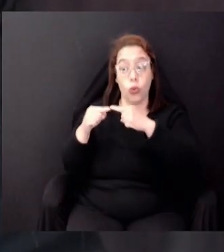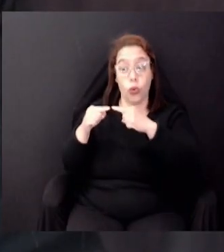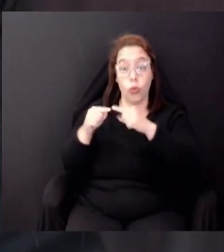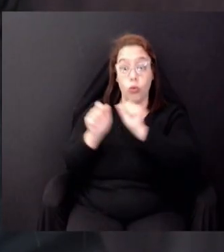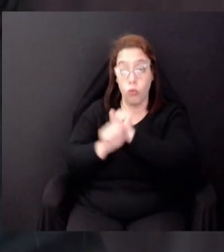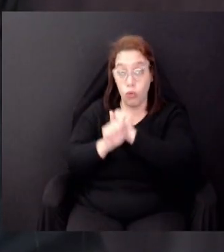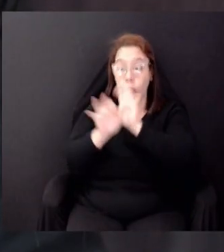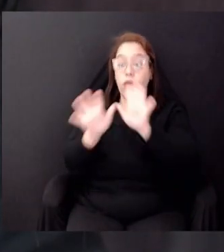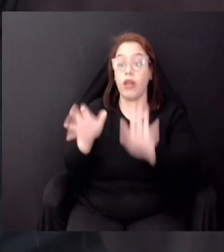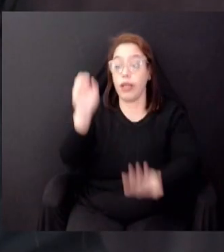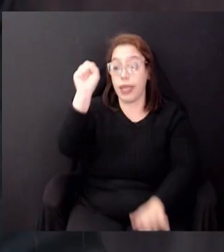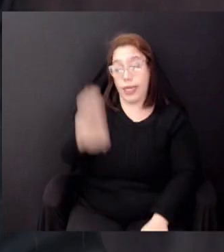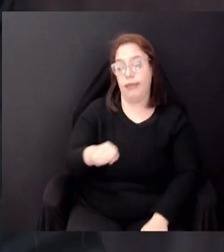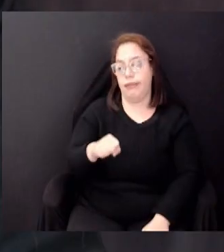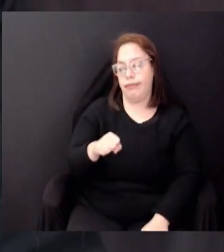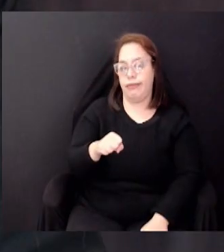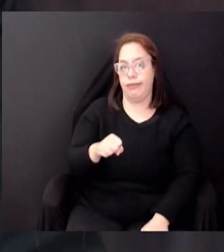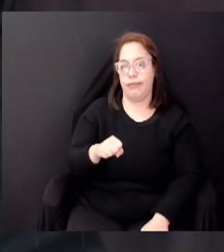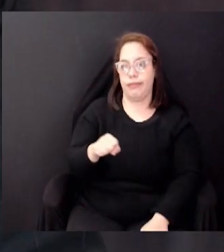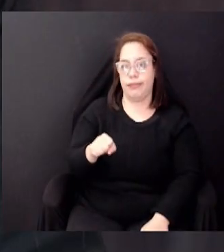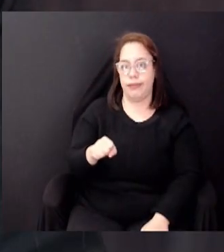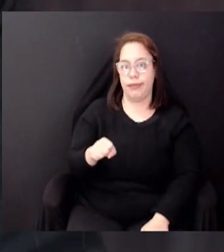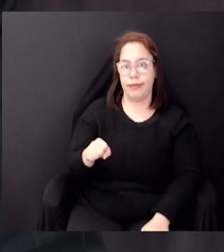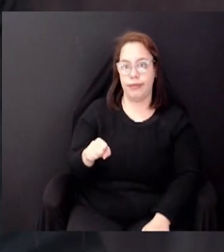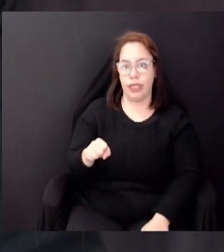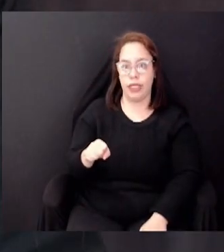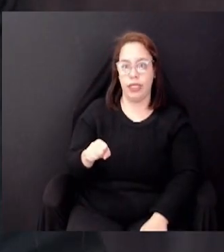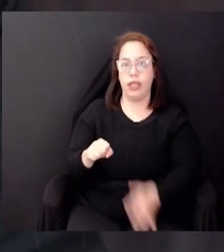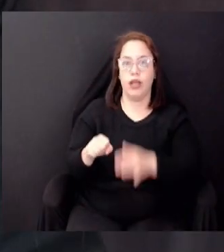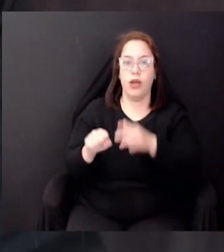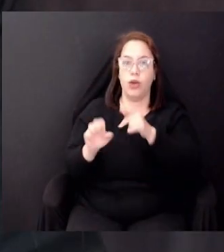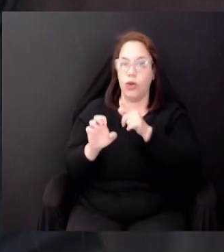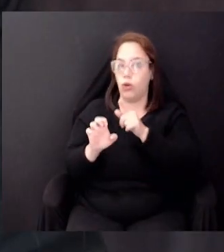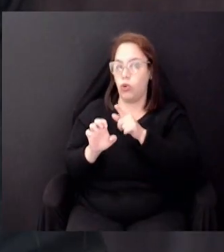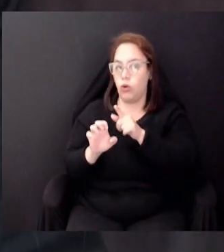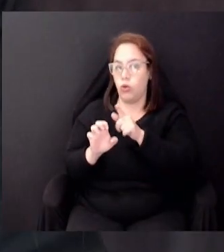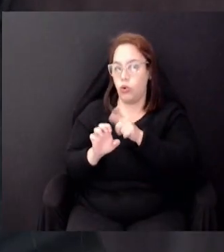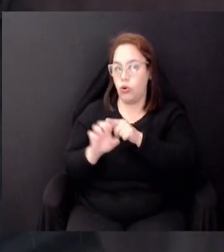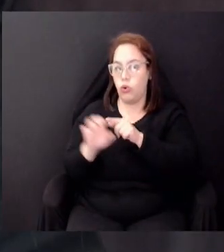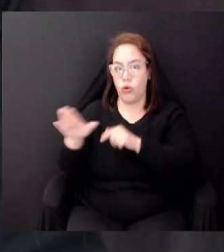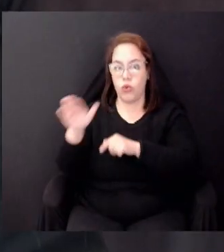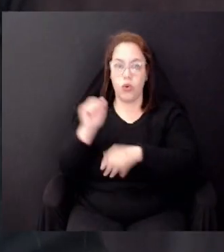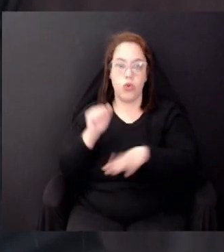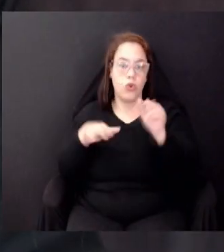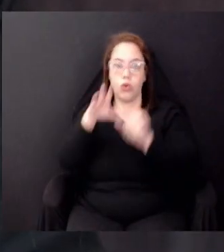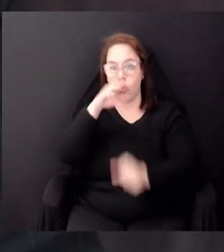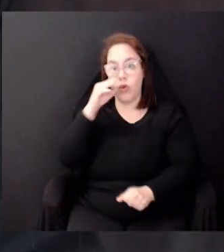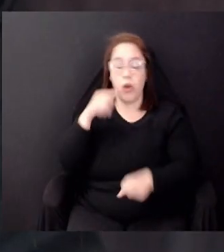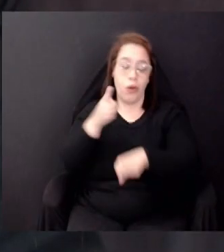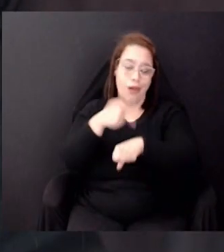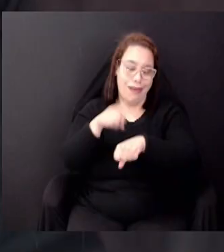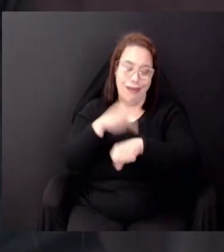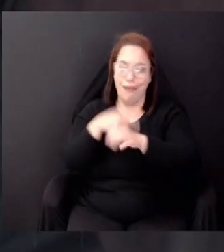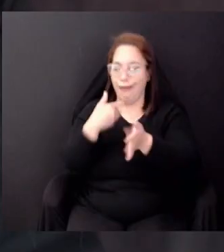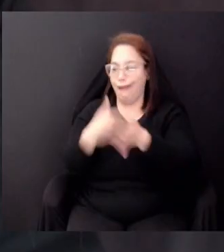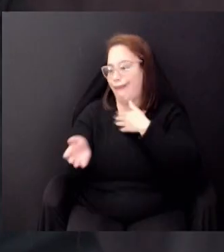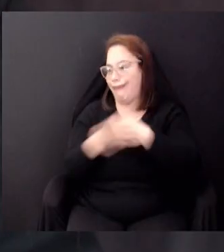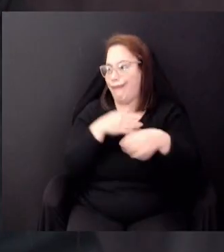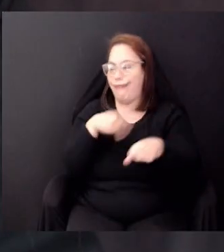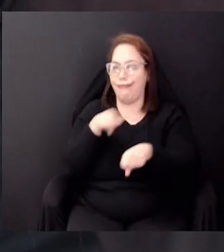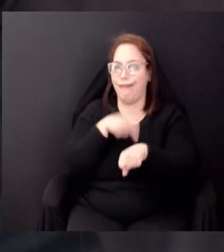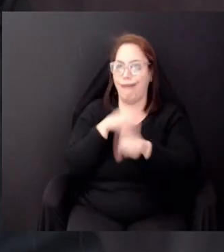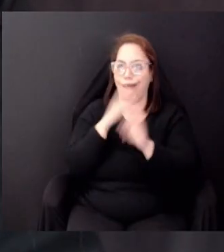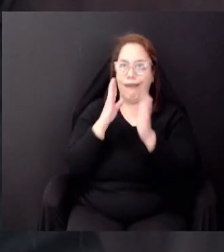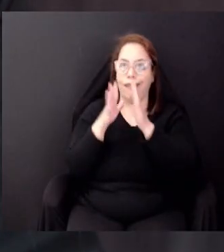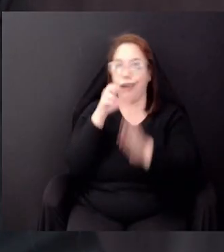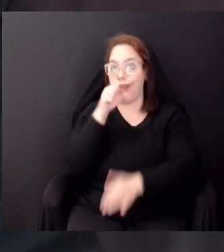sim. O empregado não pode ser acionado a qualquer tempo, em qualquer horário, durante o final de